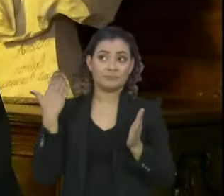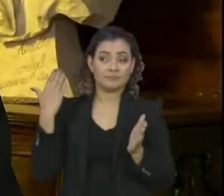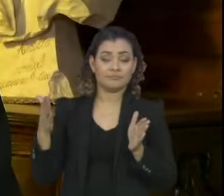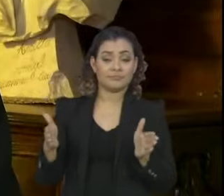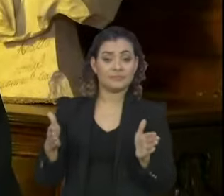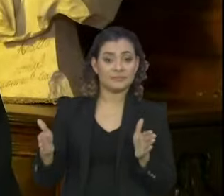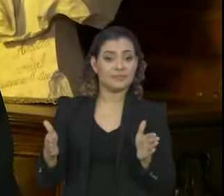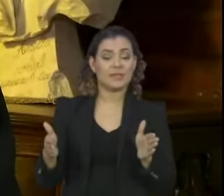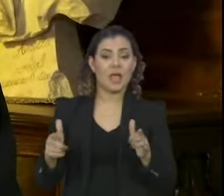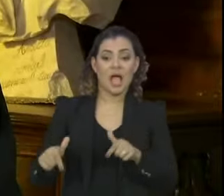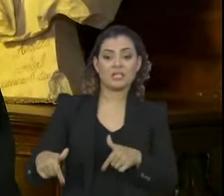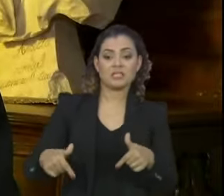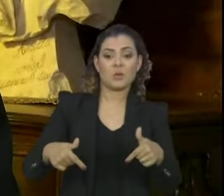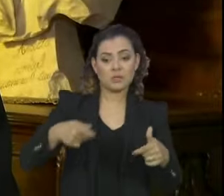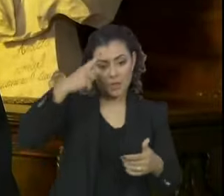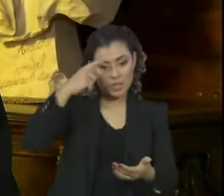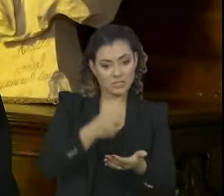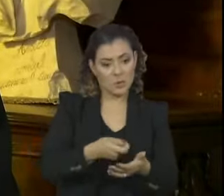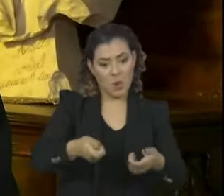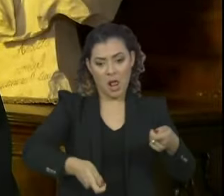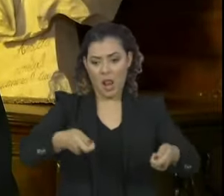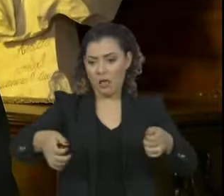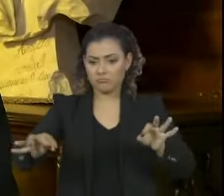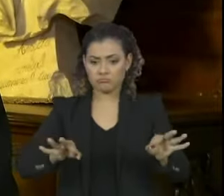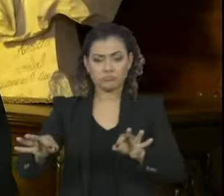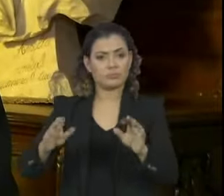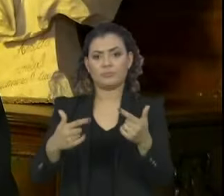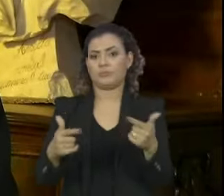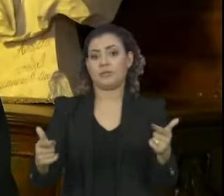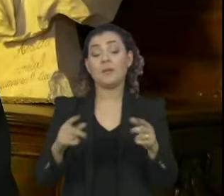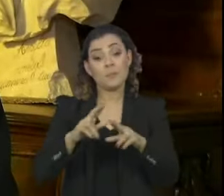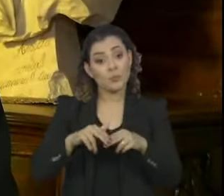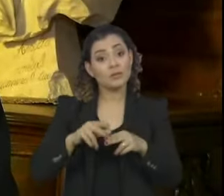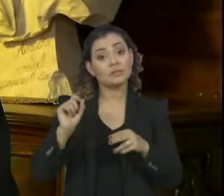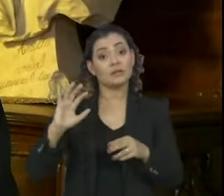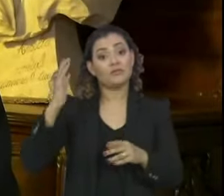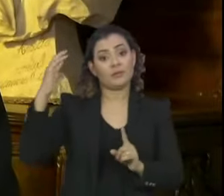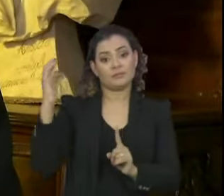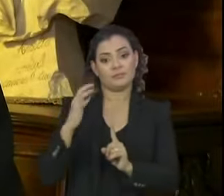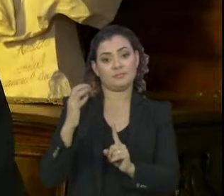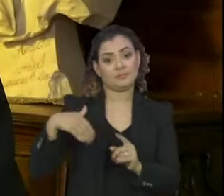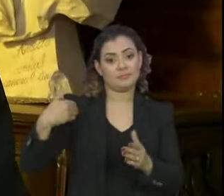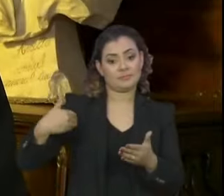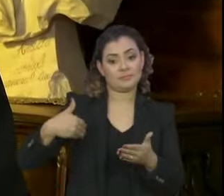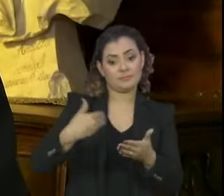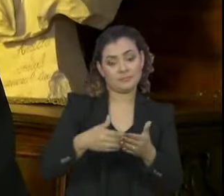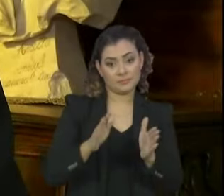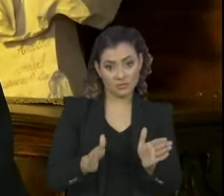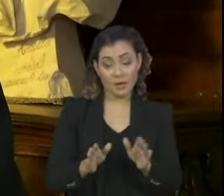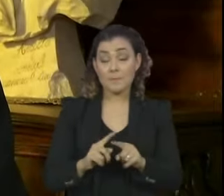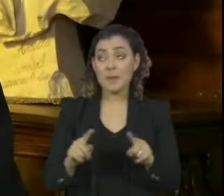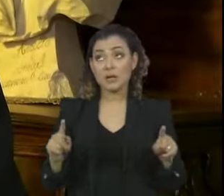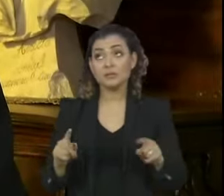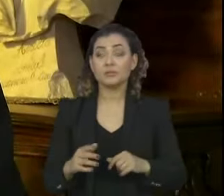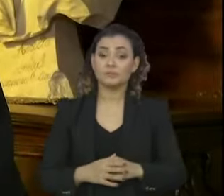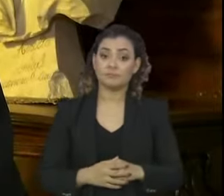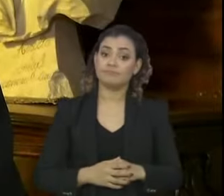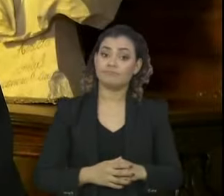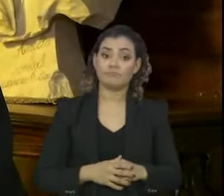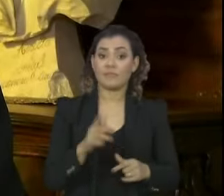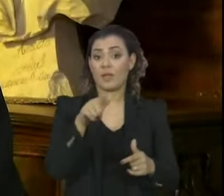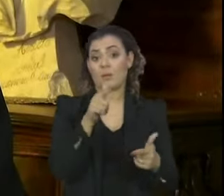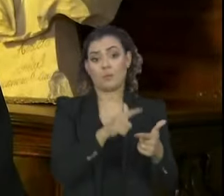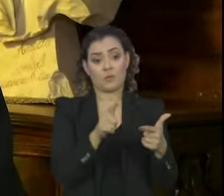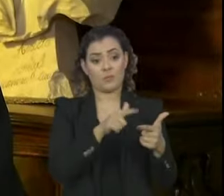as medidas que deverão ser adotadas e sua naturalmente está trazendo as suas consequências mas é o